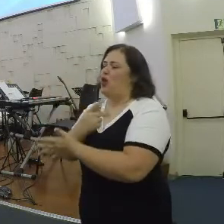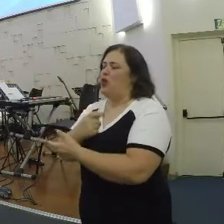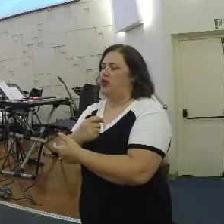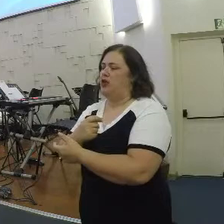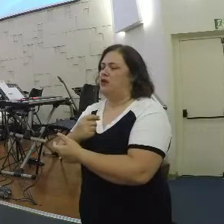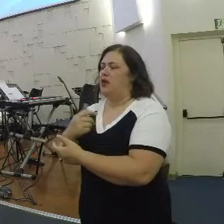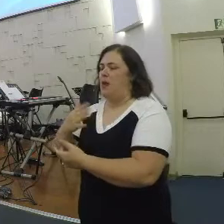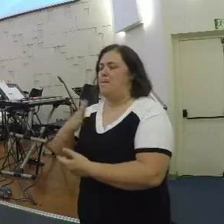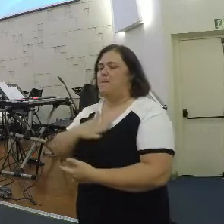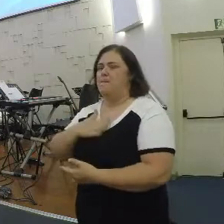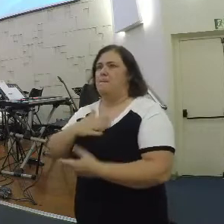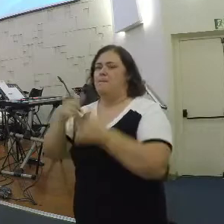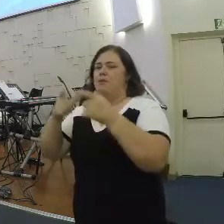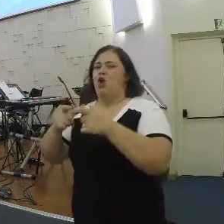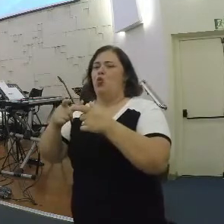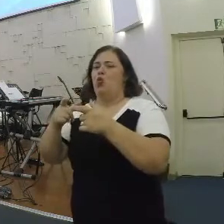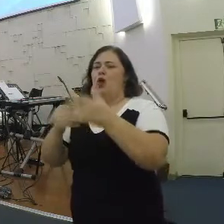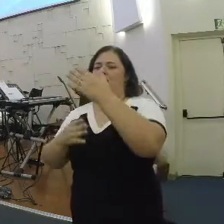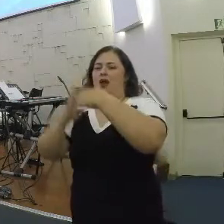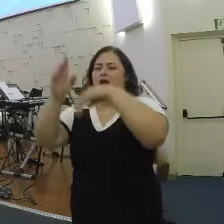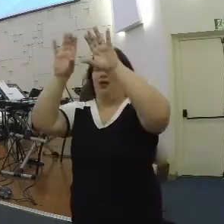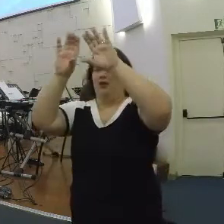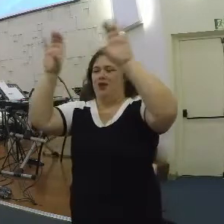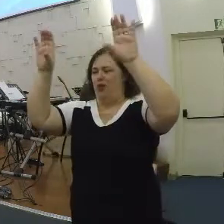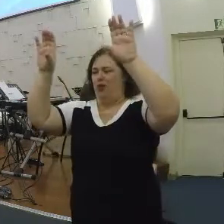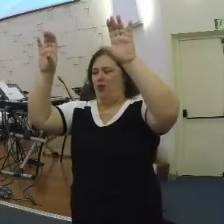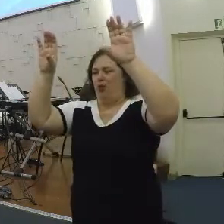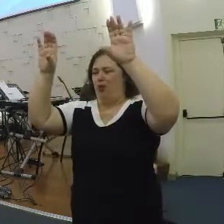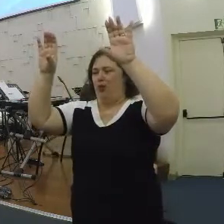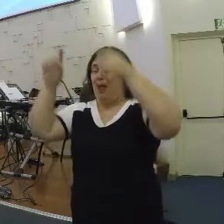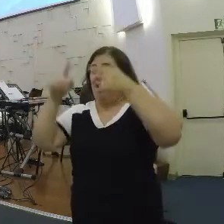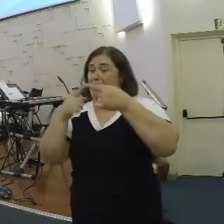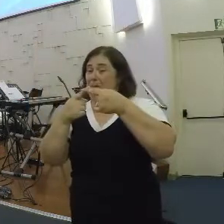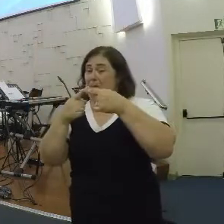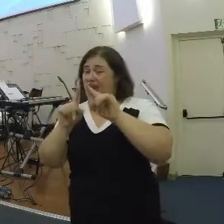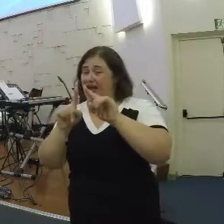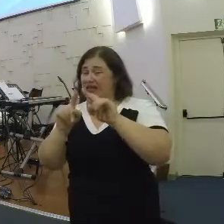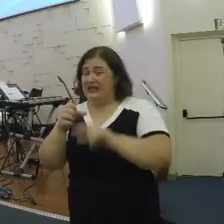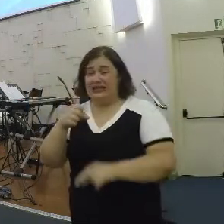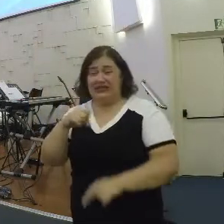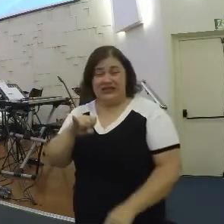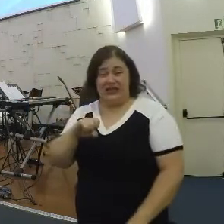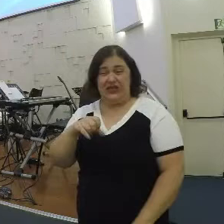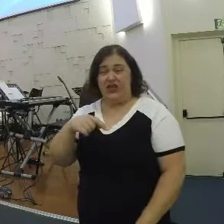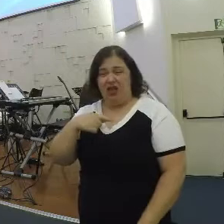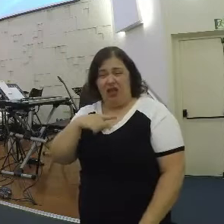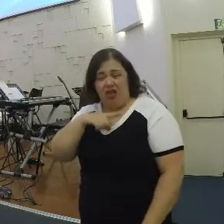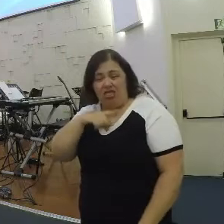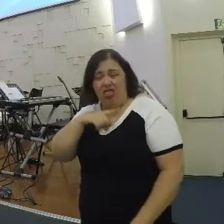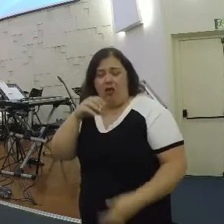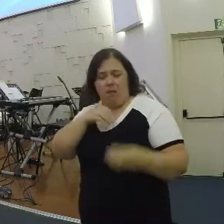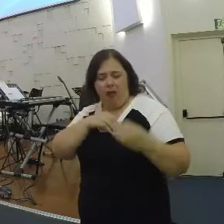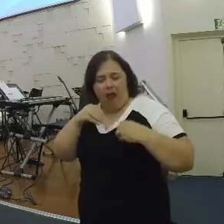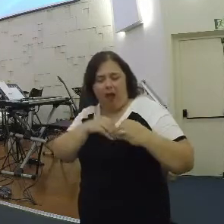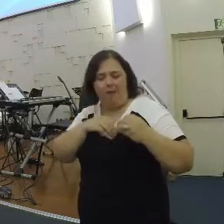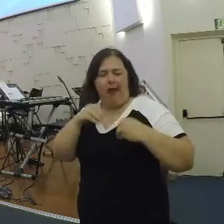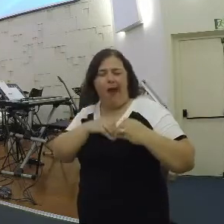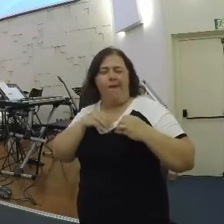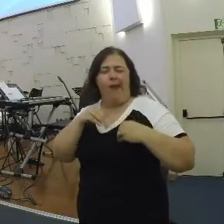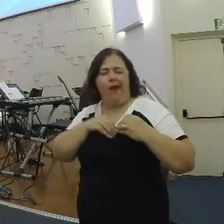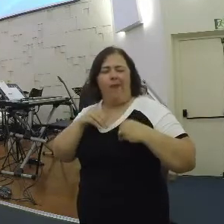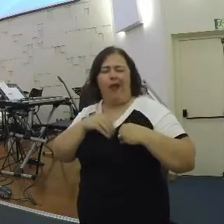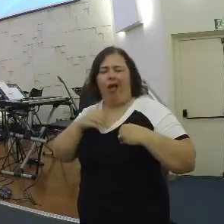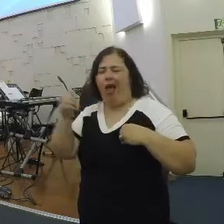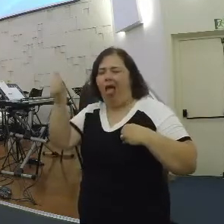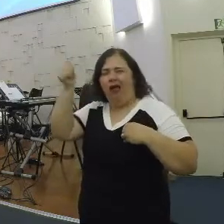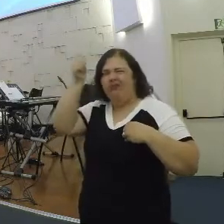Jesus Cristo é o seu Salvador, para que Ele te perdoe. Se isso não vier a acontecer em sua vida, seu coração não é o bom solo. O bom